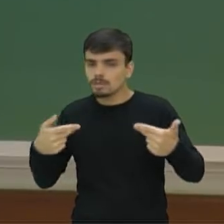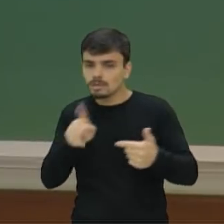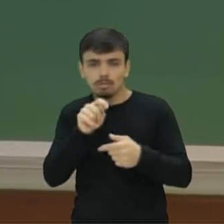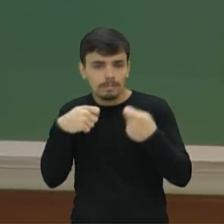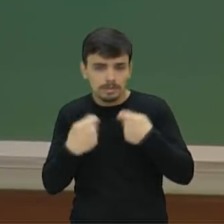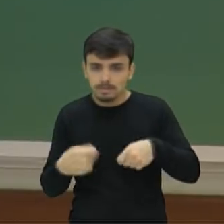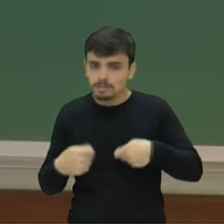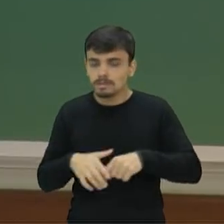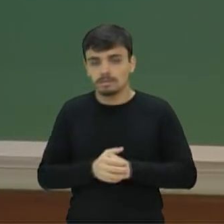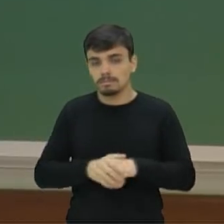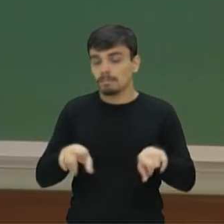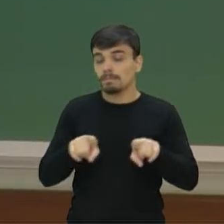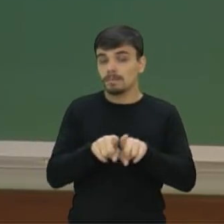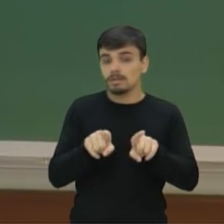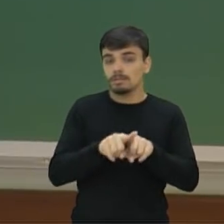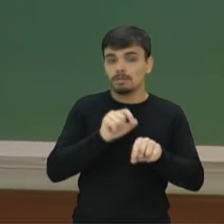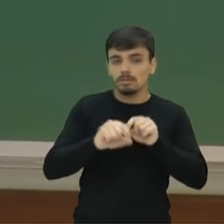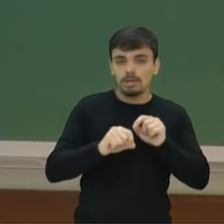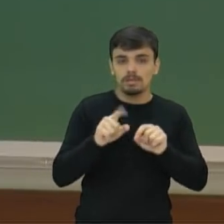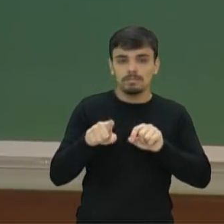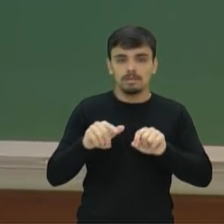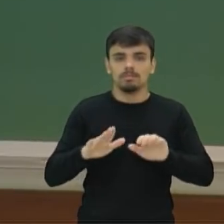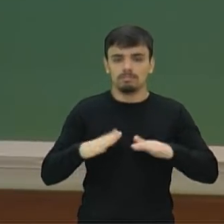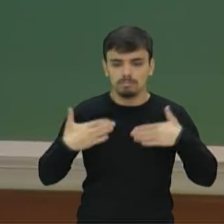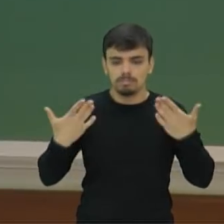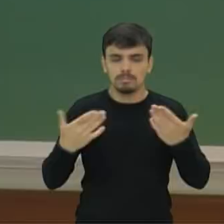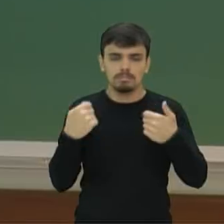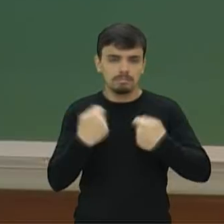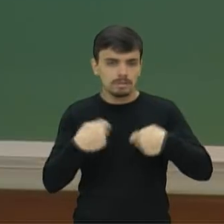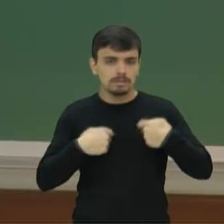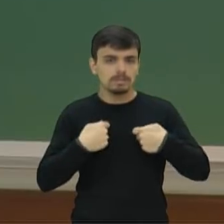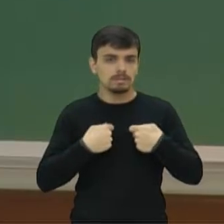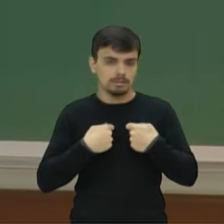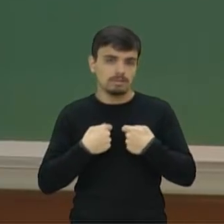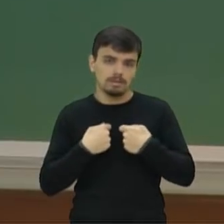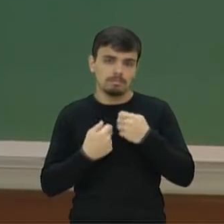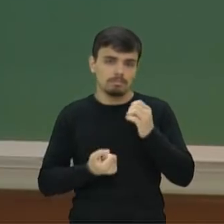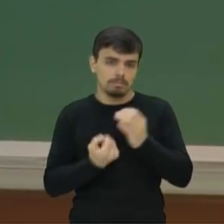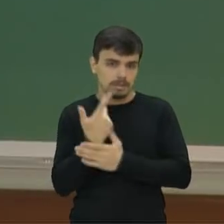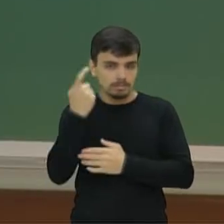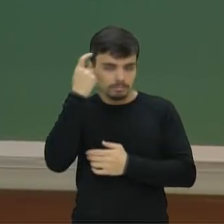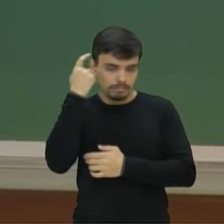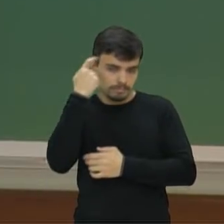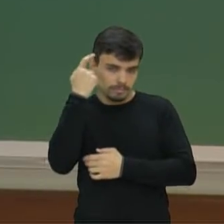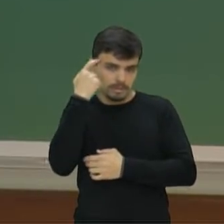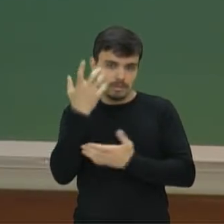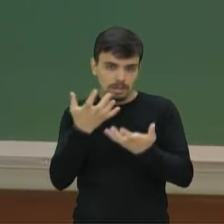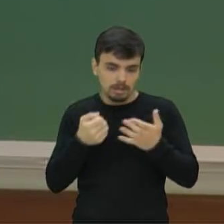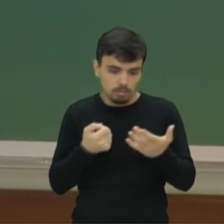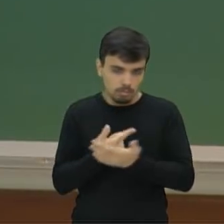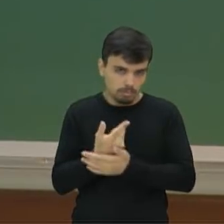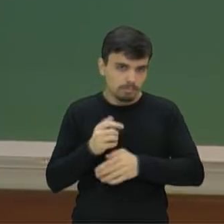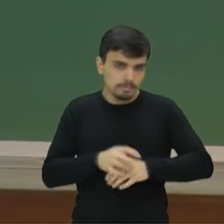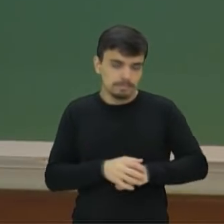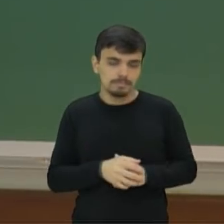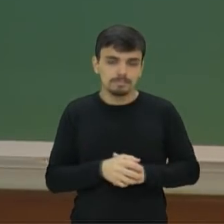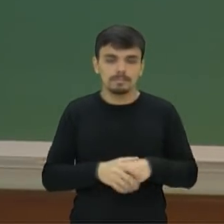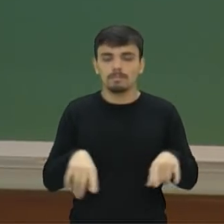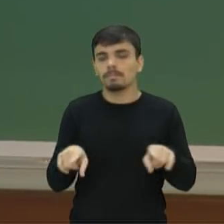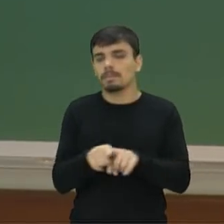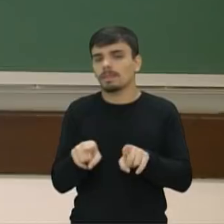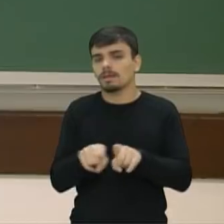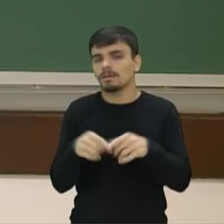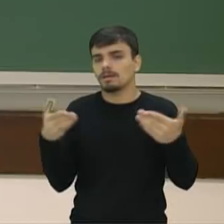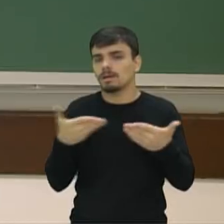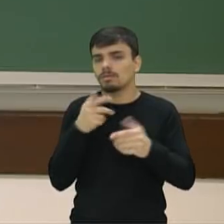mas que por algum impulso, por alguma necessidade que nós criamos, nós acabamos adquirindo aquilo. E